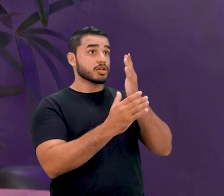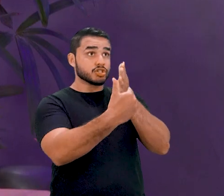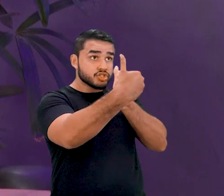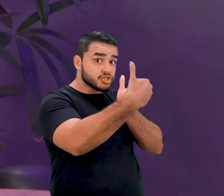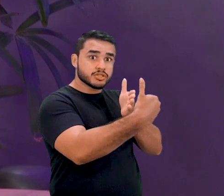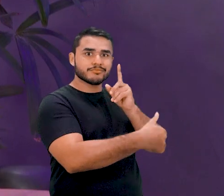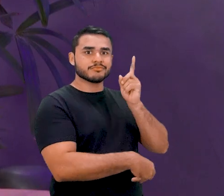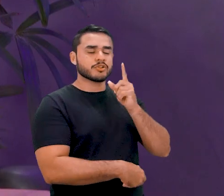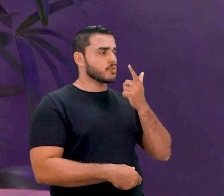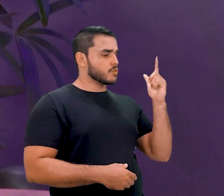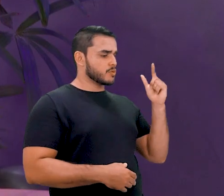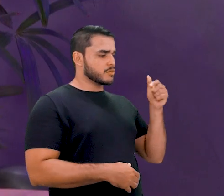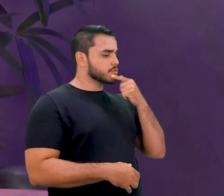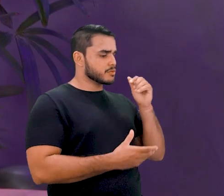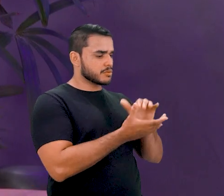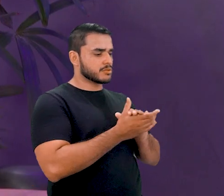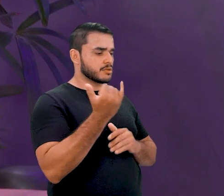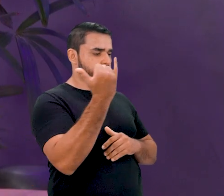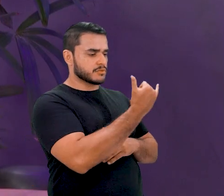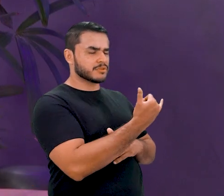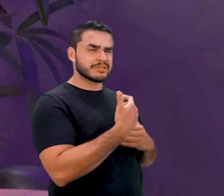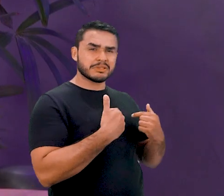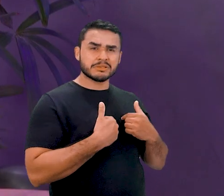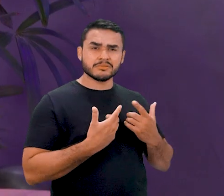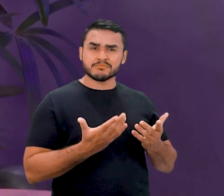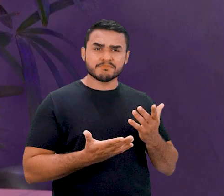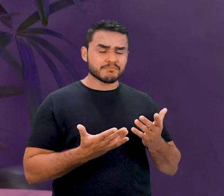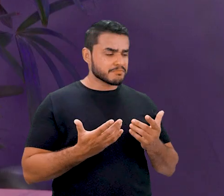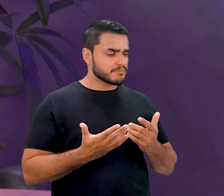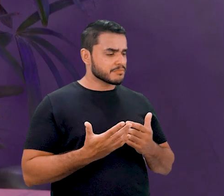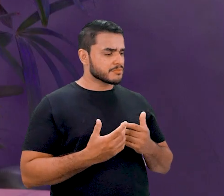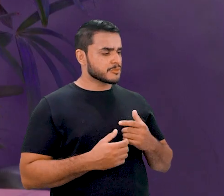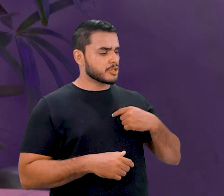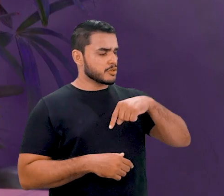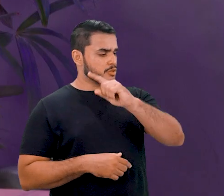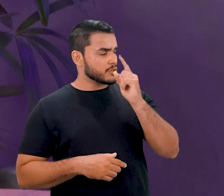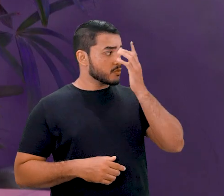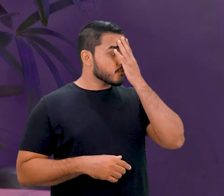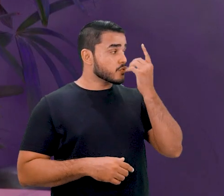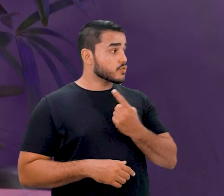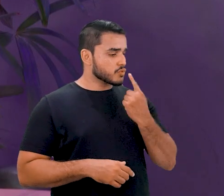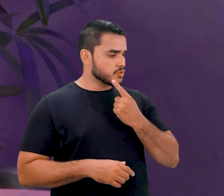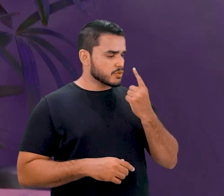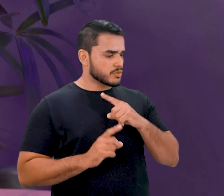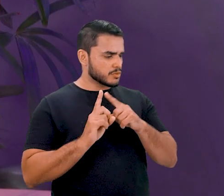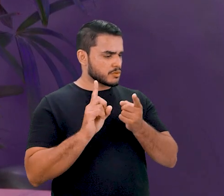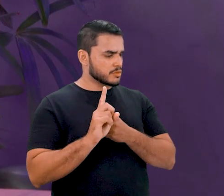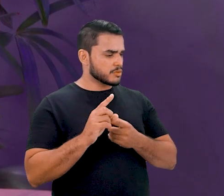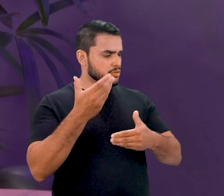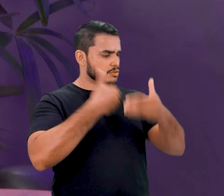alguém que estava próximo a mim, ou meu marido, ou quem me acompanhasse. Se eu fosse para o pré-natal sozinha, eu não era